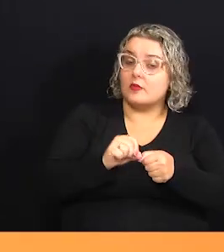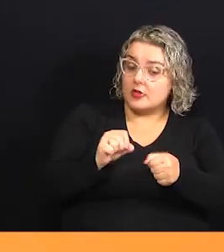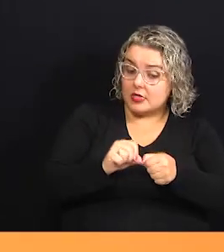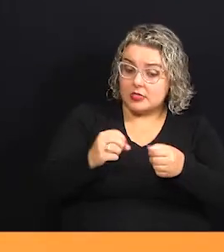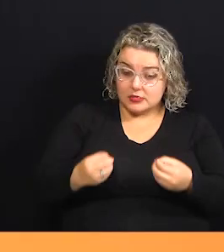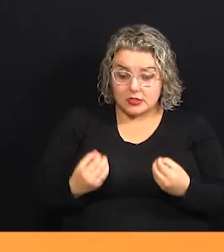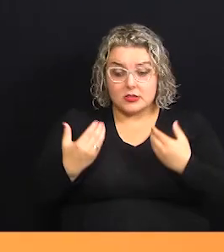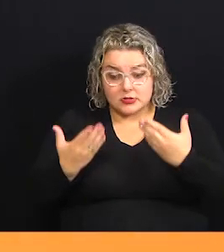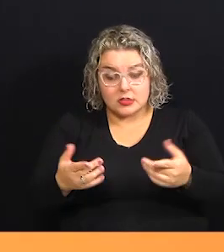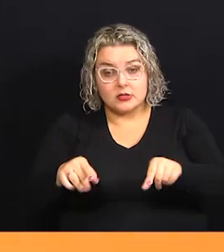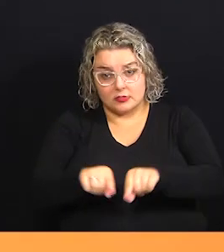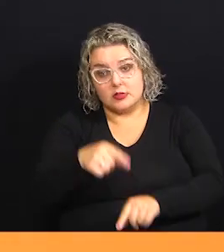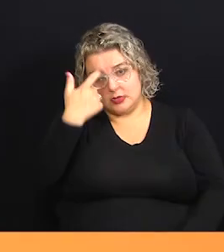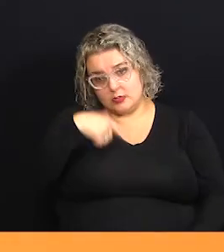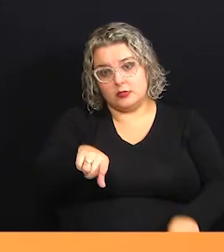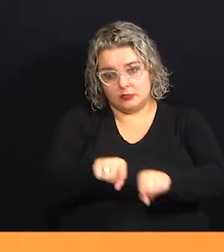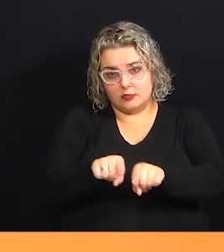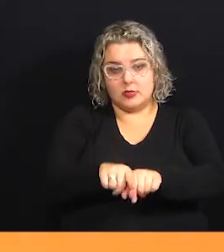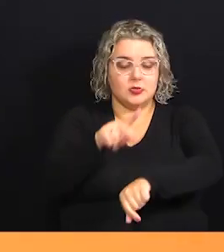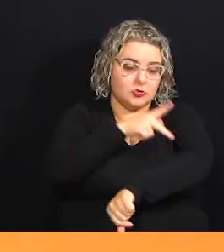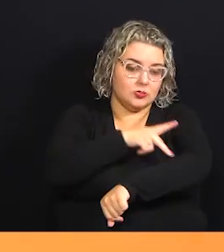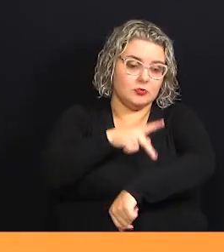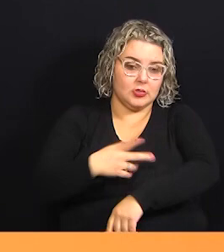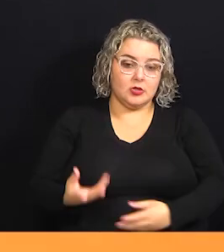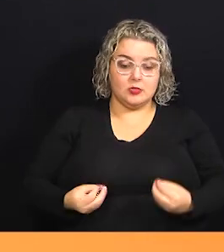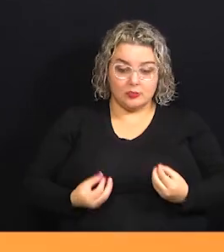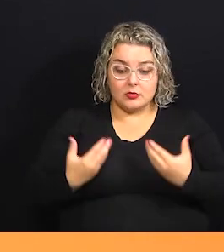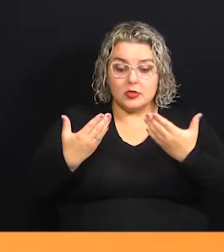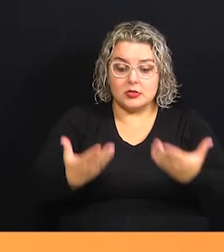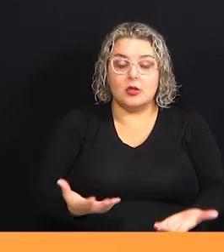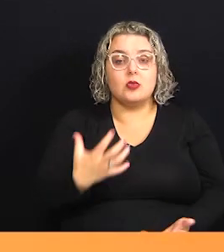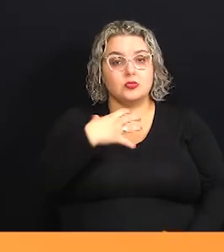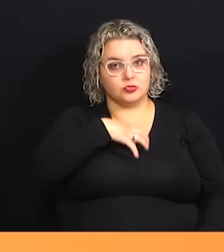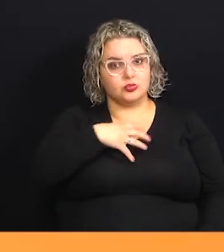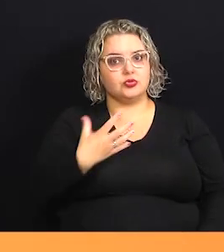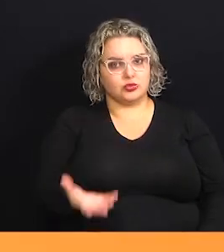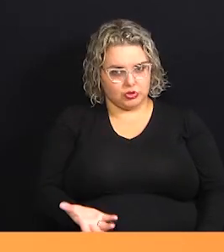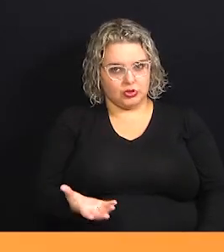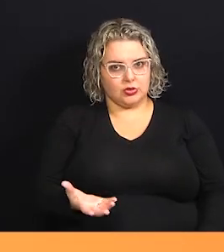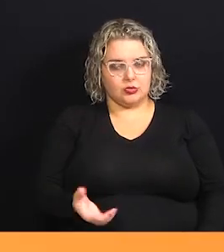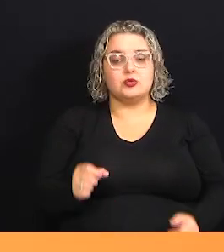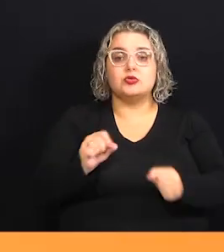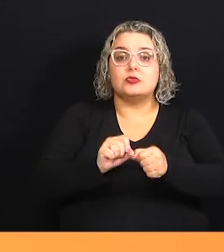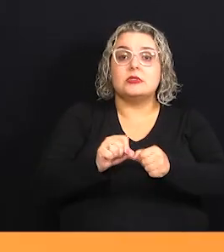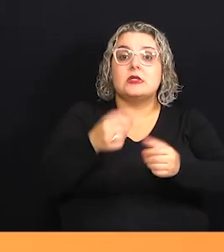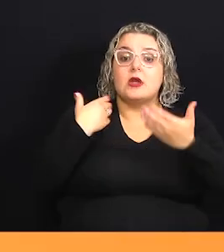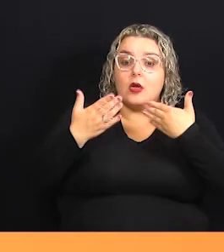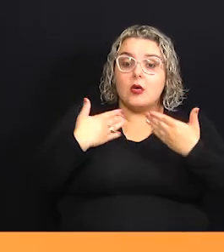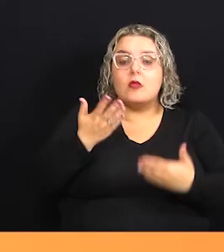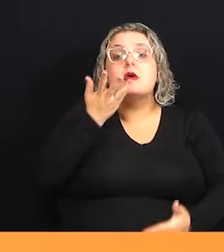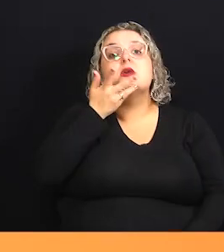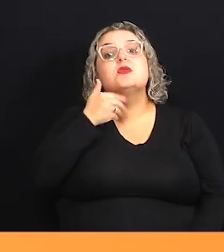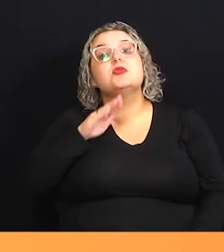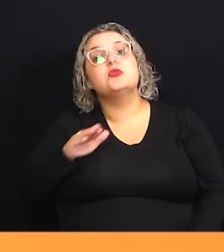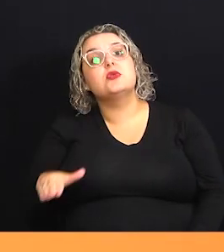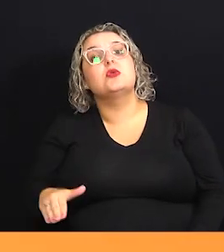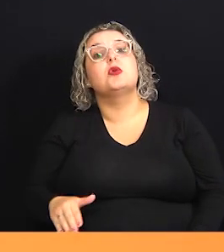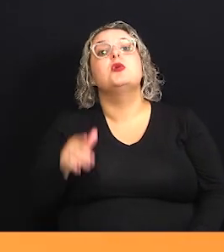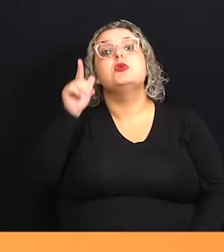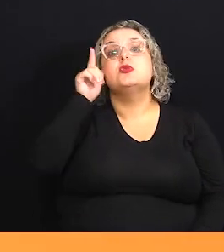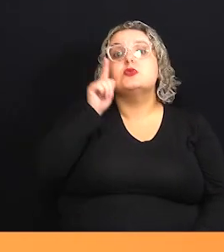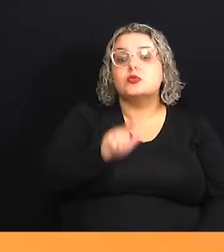A gente traz, eu sou também pedagoga, a gente traz uma forma de fazer essa conversa com a criança para que